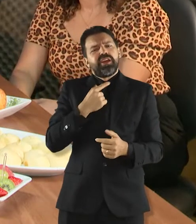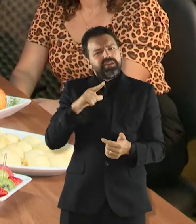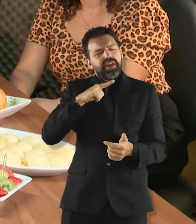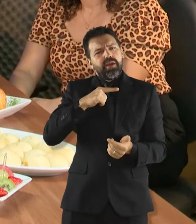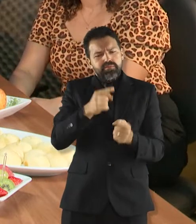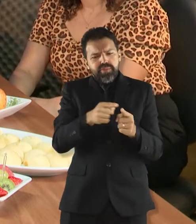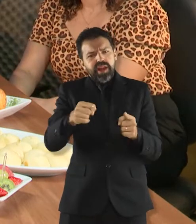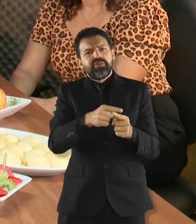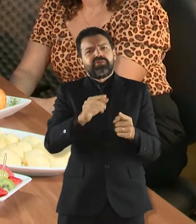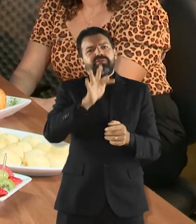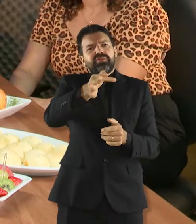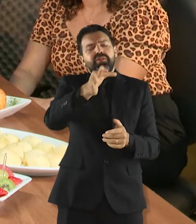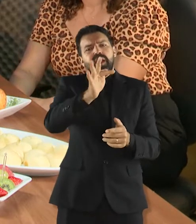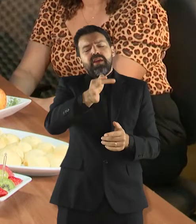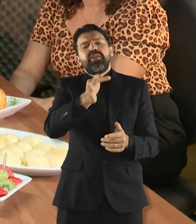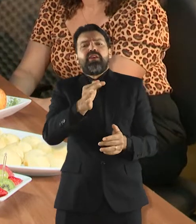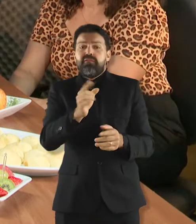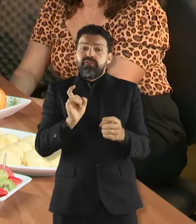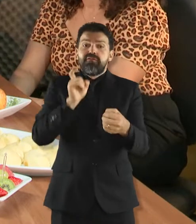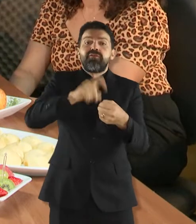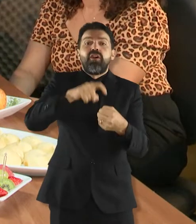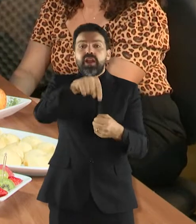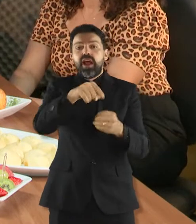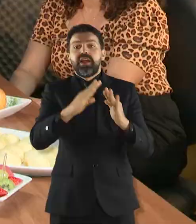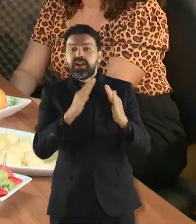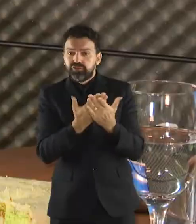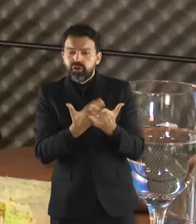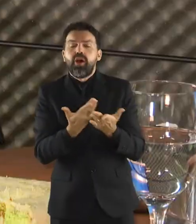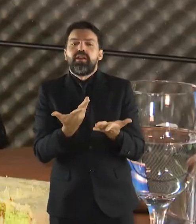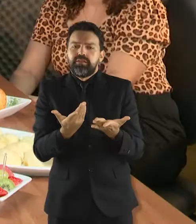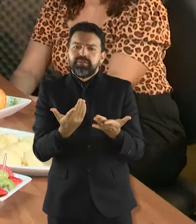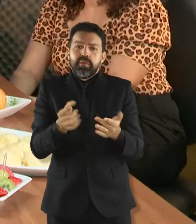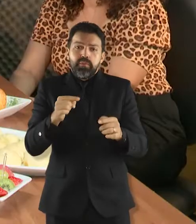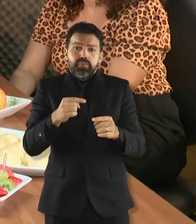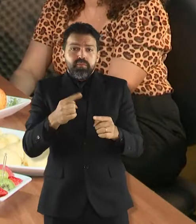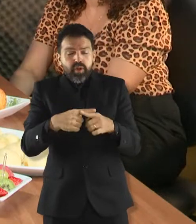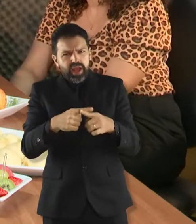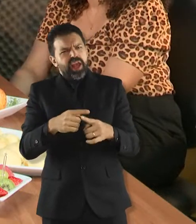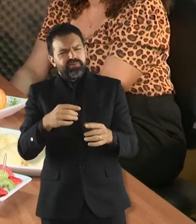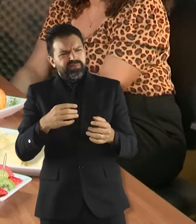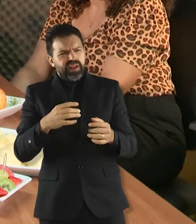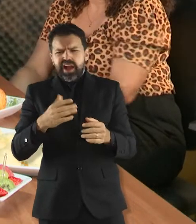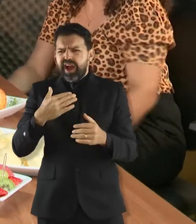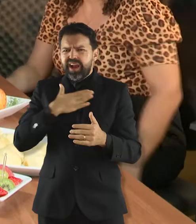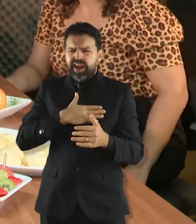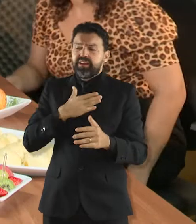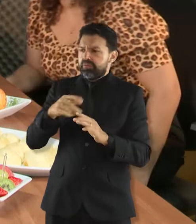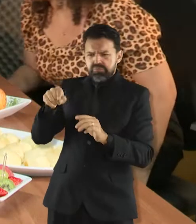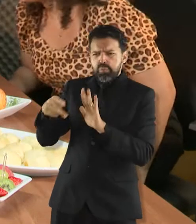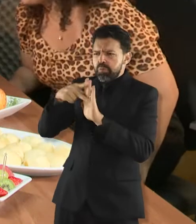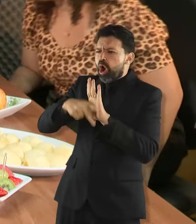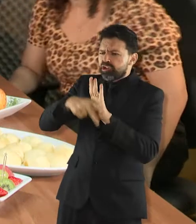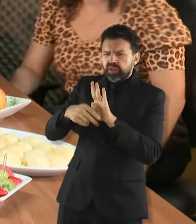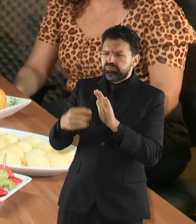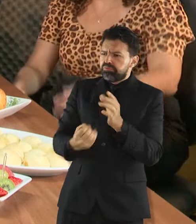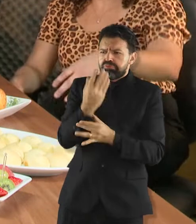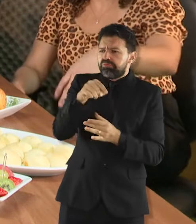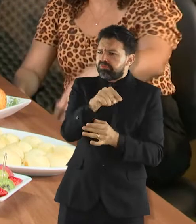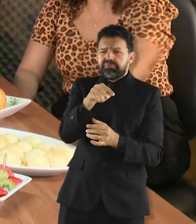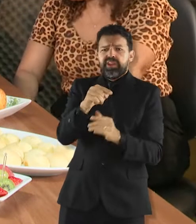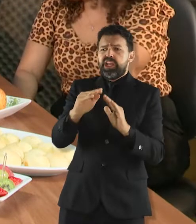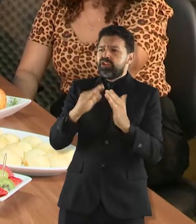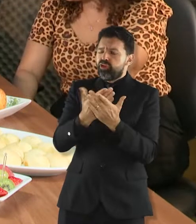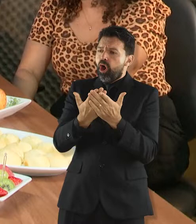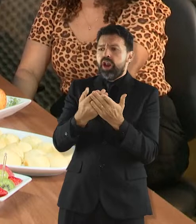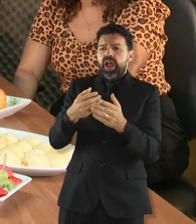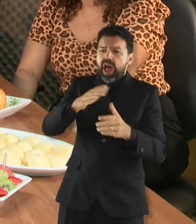de você voltar lá. Porque eu sou muito grata pela... Faz um projeto lá, aplica um dos projetos aí da violência doméstica.